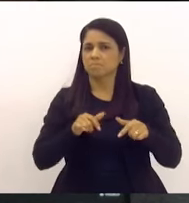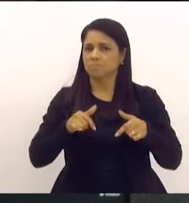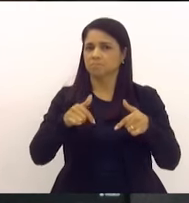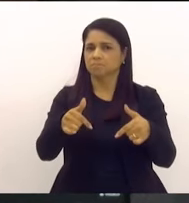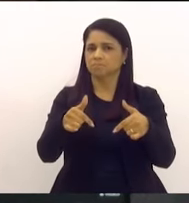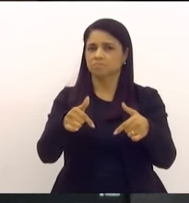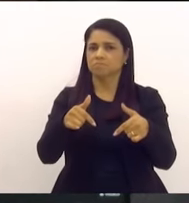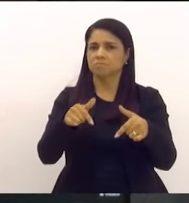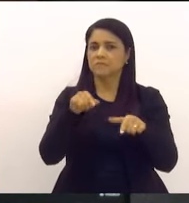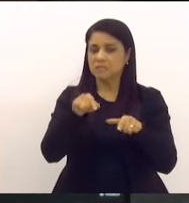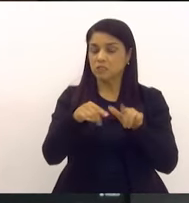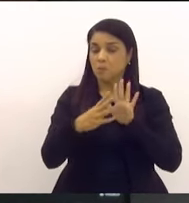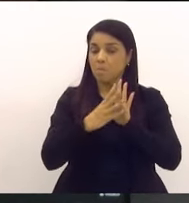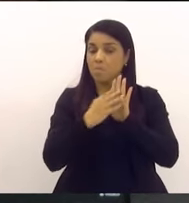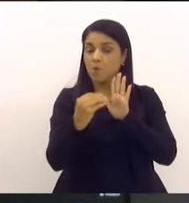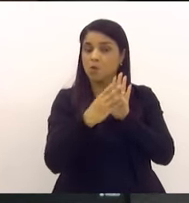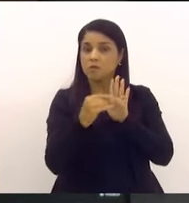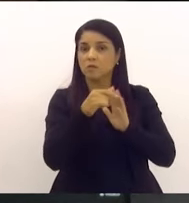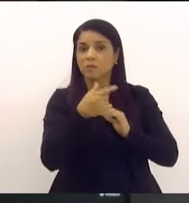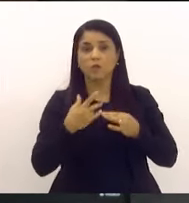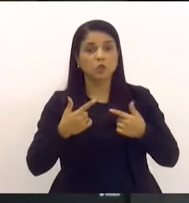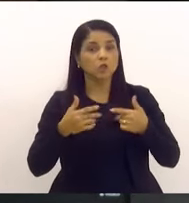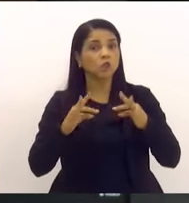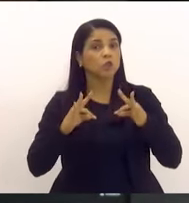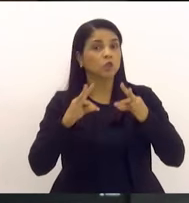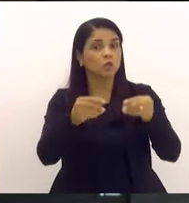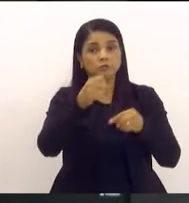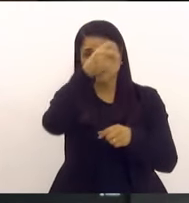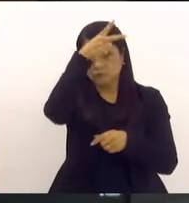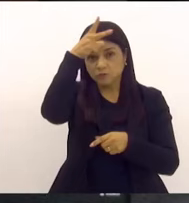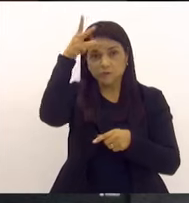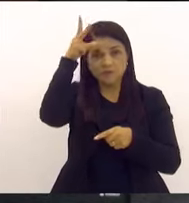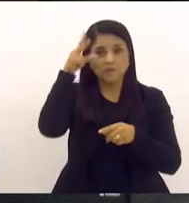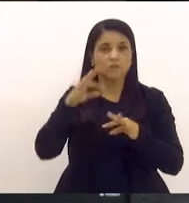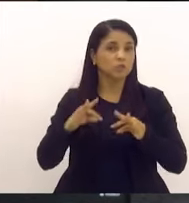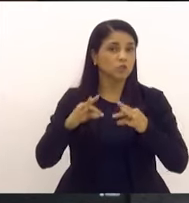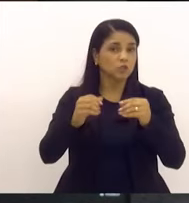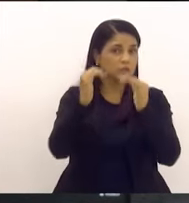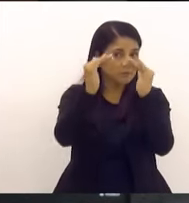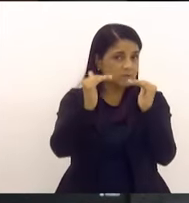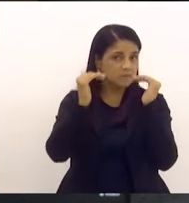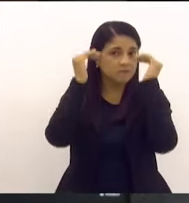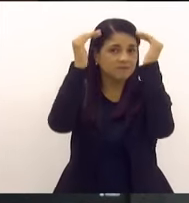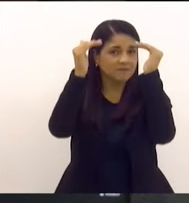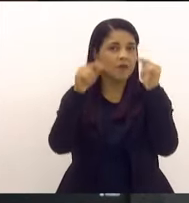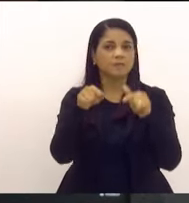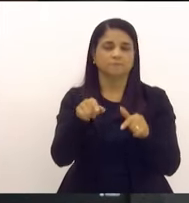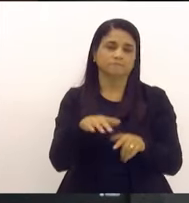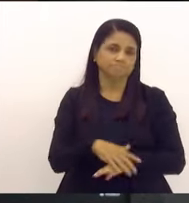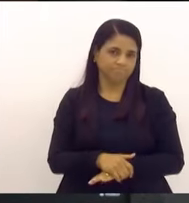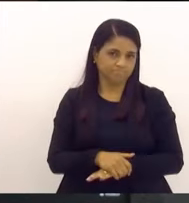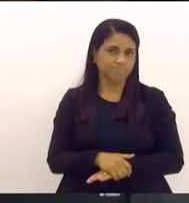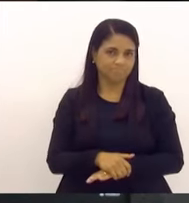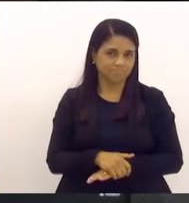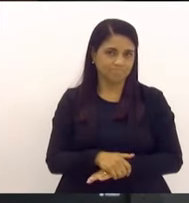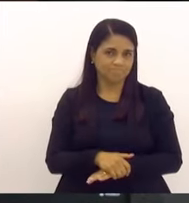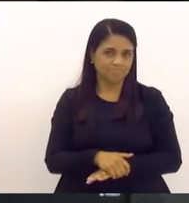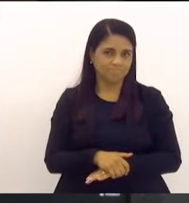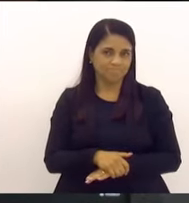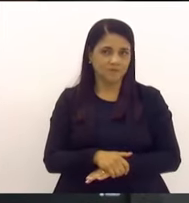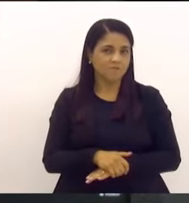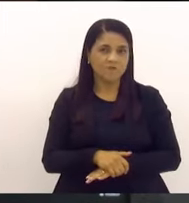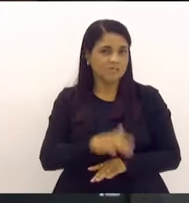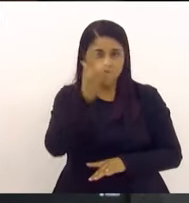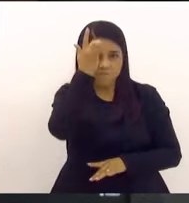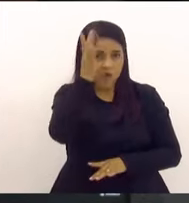lição para todos os prefeitos e todas as autoridades que põem as barbas de molho, que não vai dar mole, não